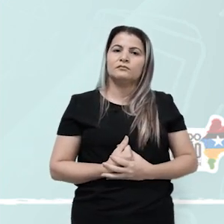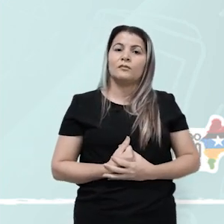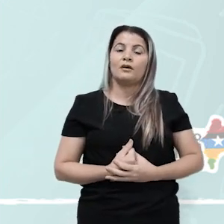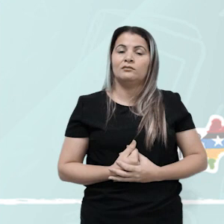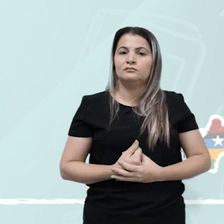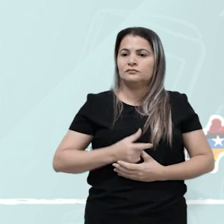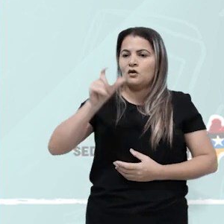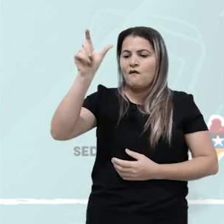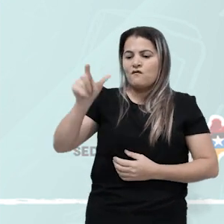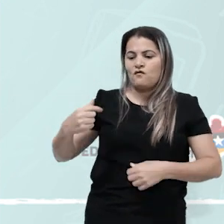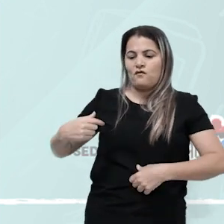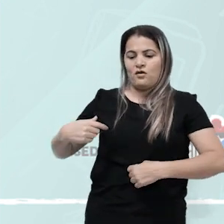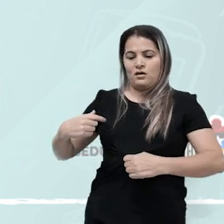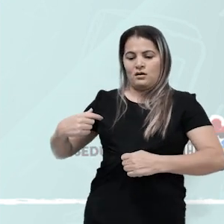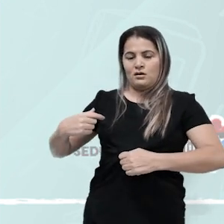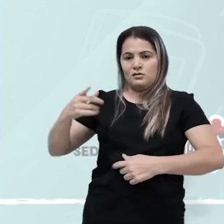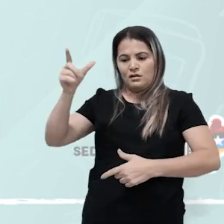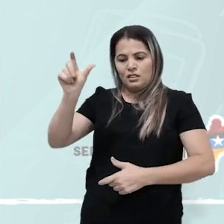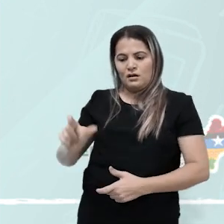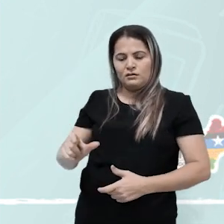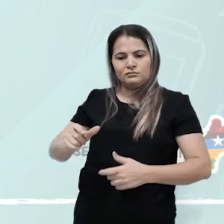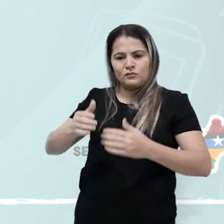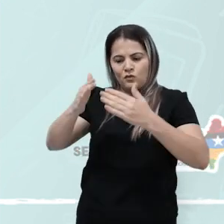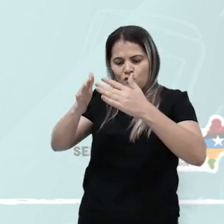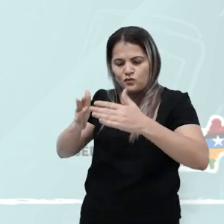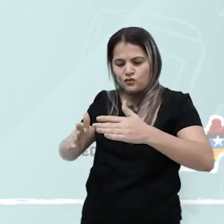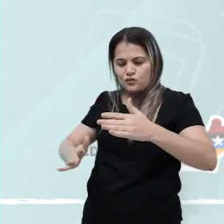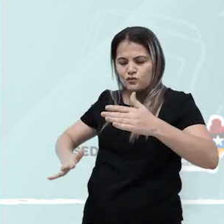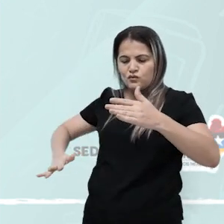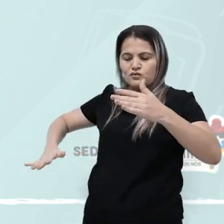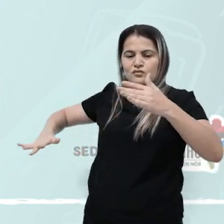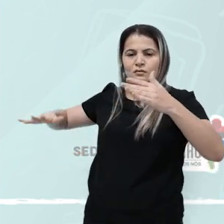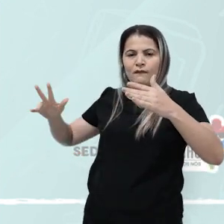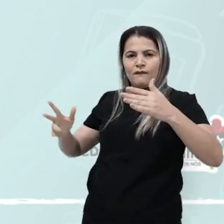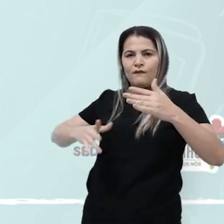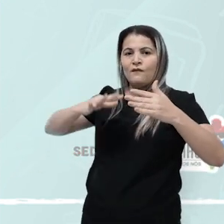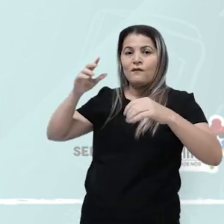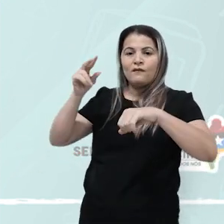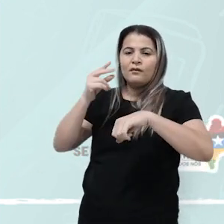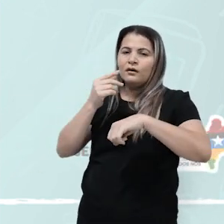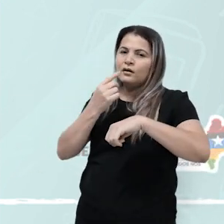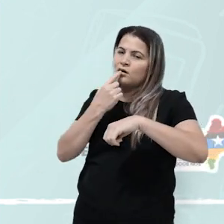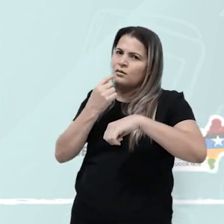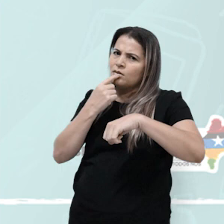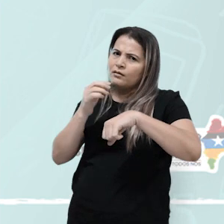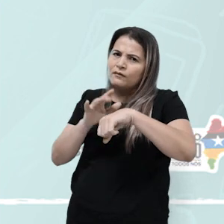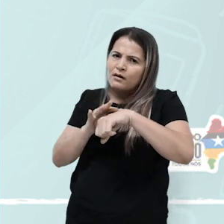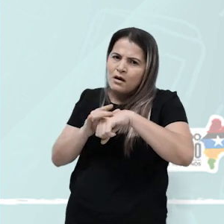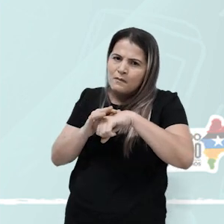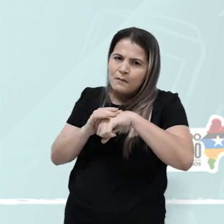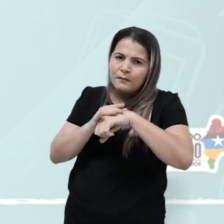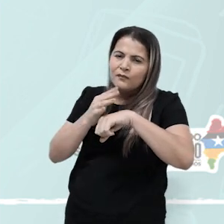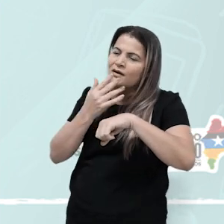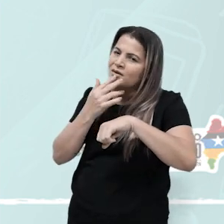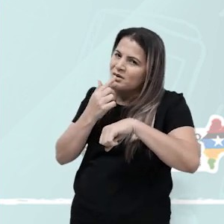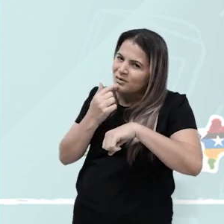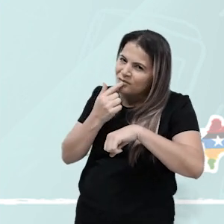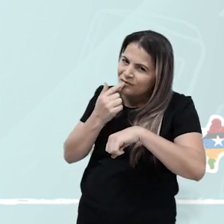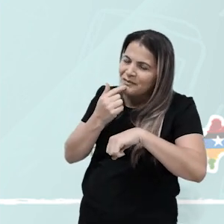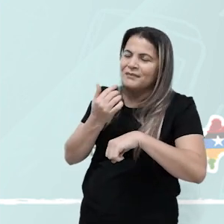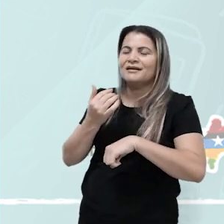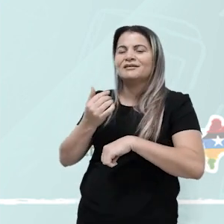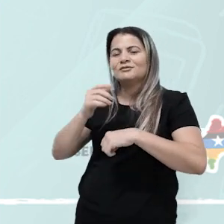vestido dela é longo, vermelho e bonito. Então, eu tenho 3 adjetivos: